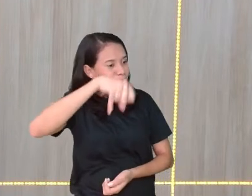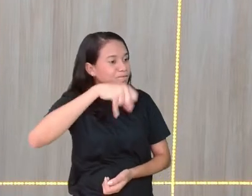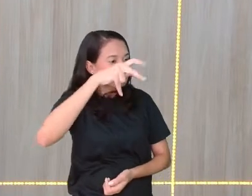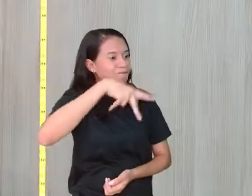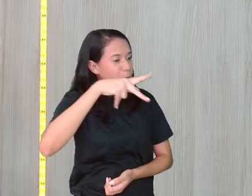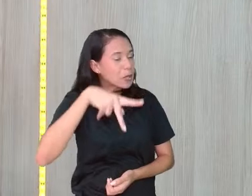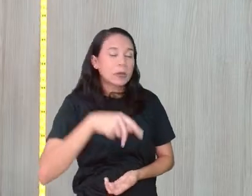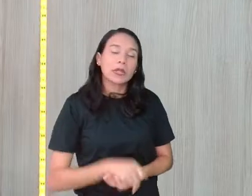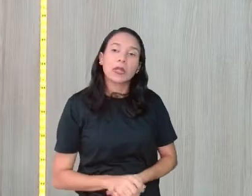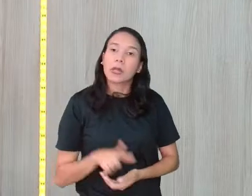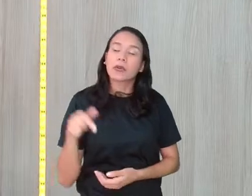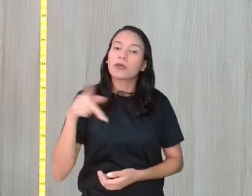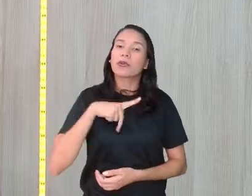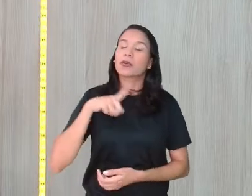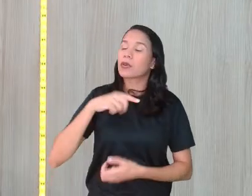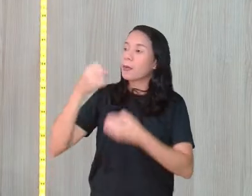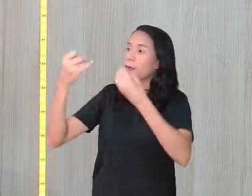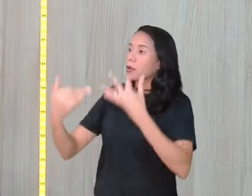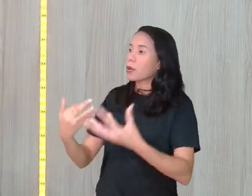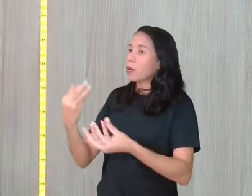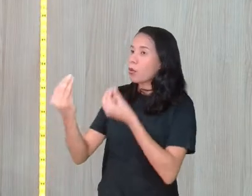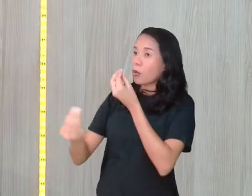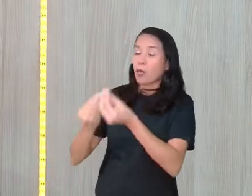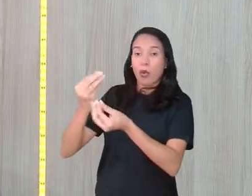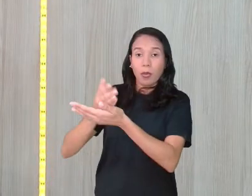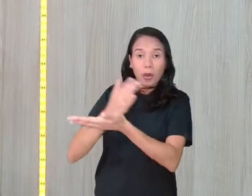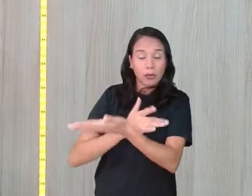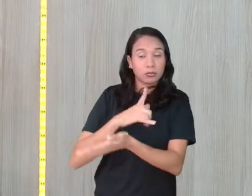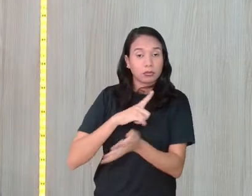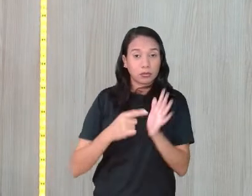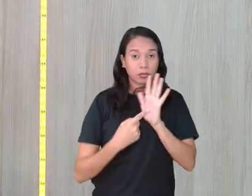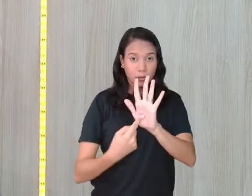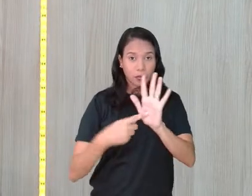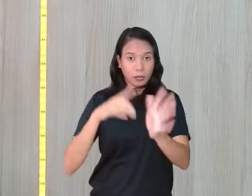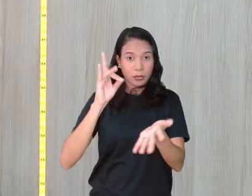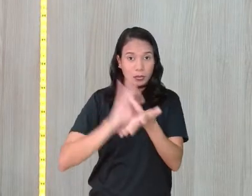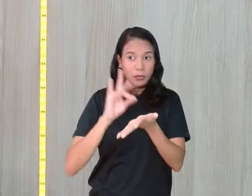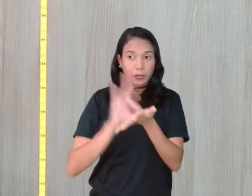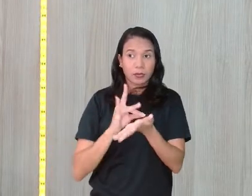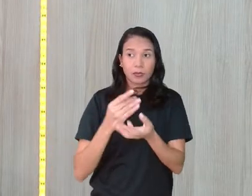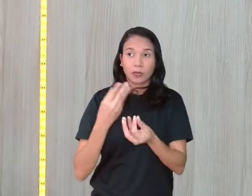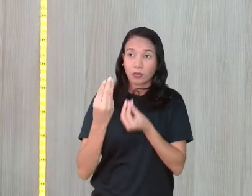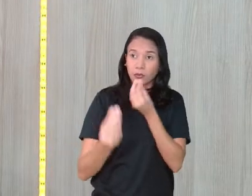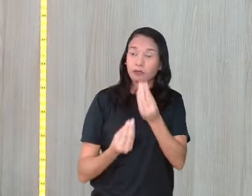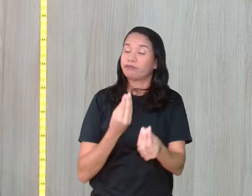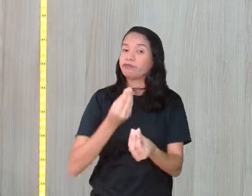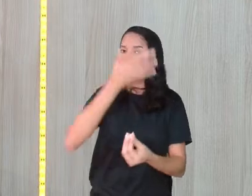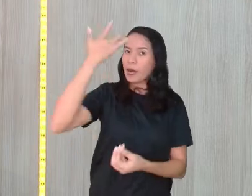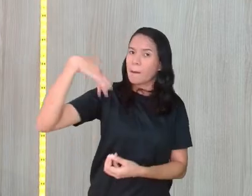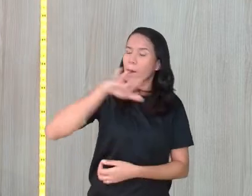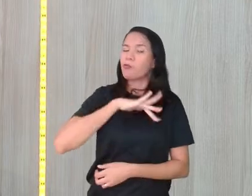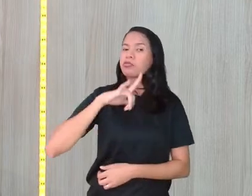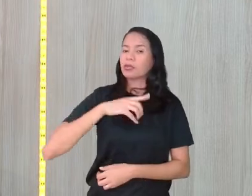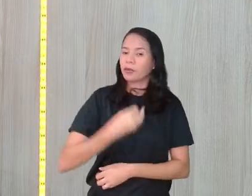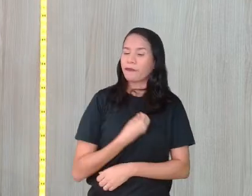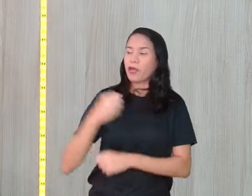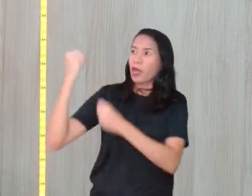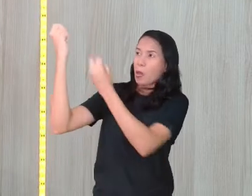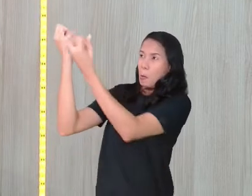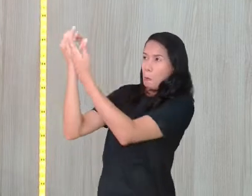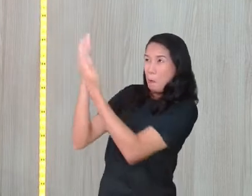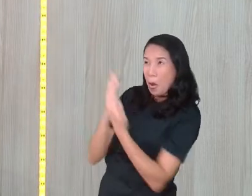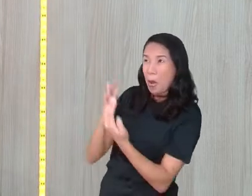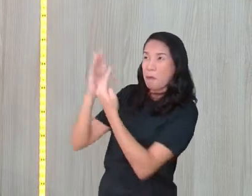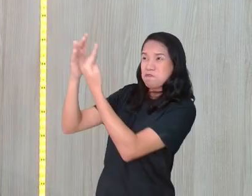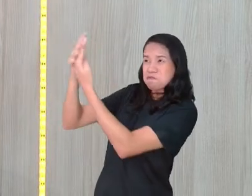quando você estava falando aí das questões anteriores, né, dos povos que vieram para cá para servir de mão